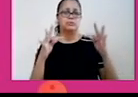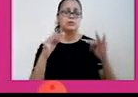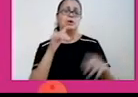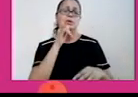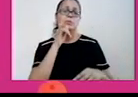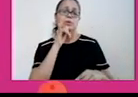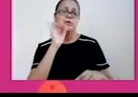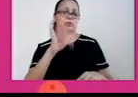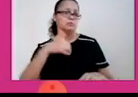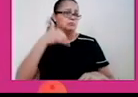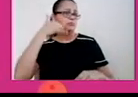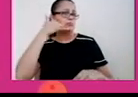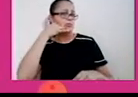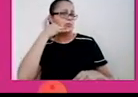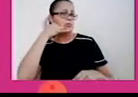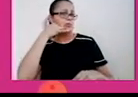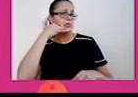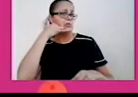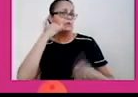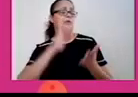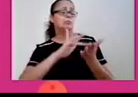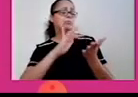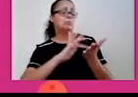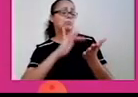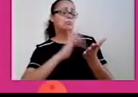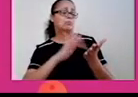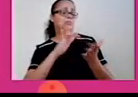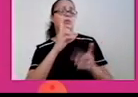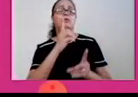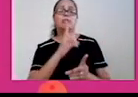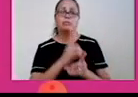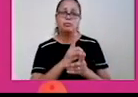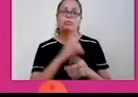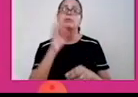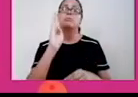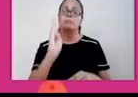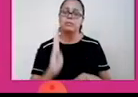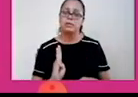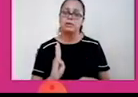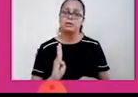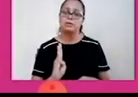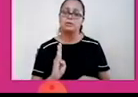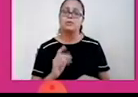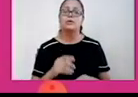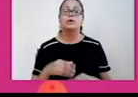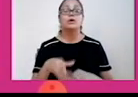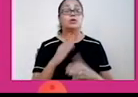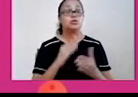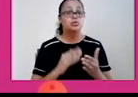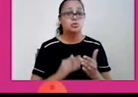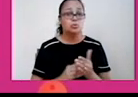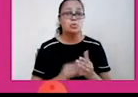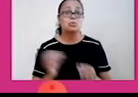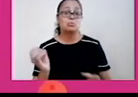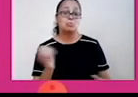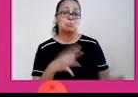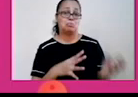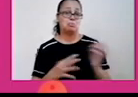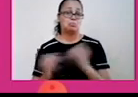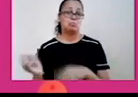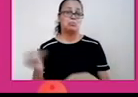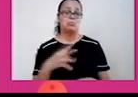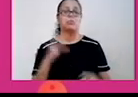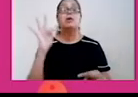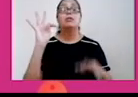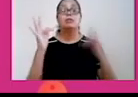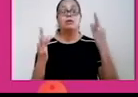de celulares chinesas que a gente encontra hoje, né? Aqui no nosso país. Então, por conta de toda essa inovação tecnológica que a